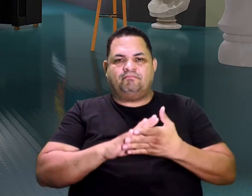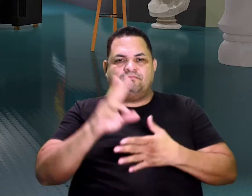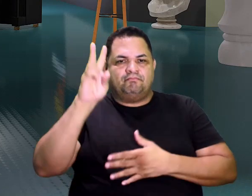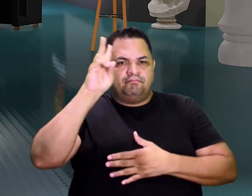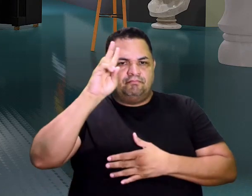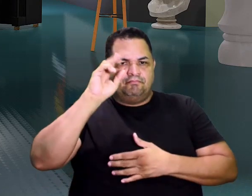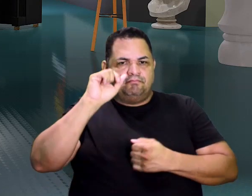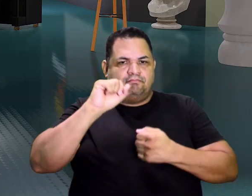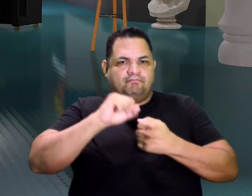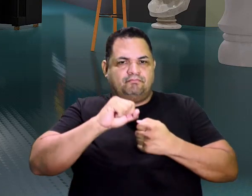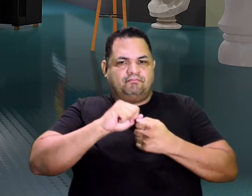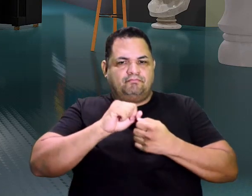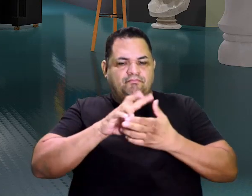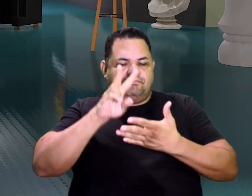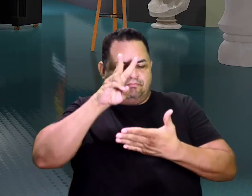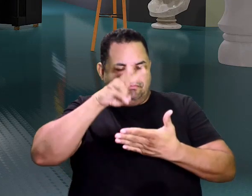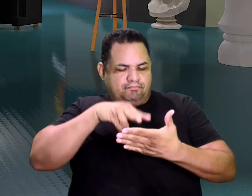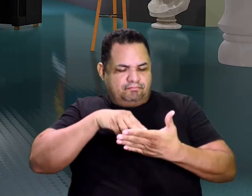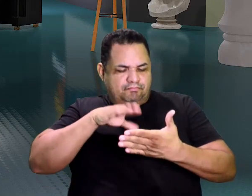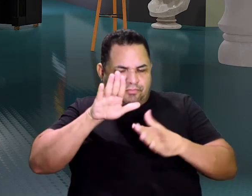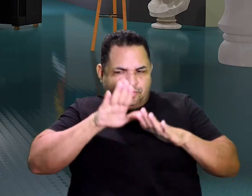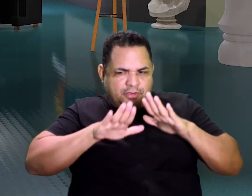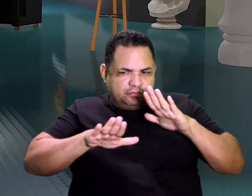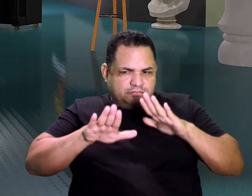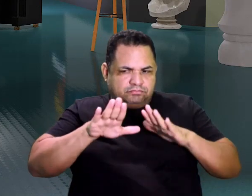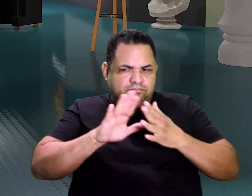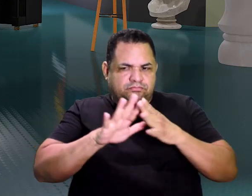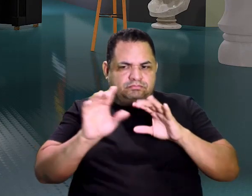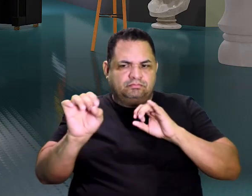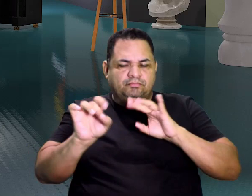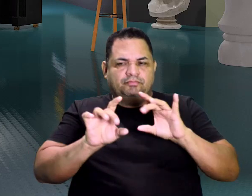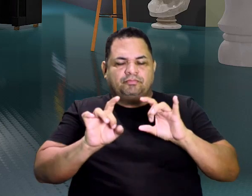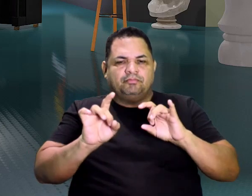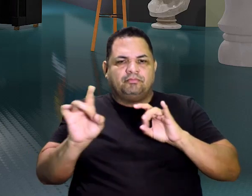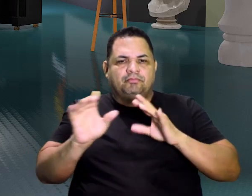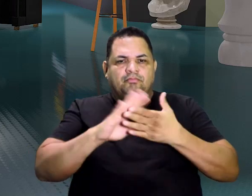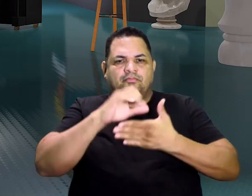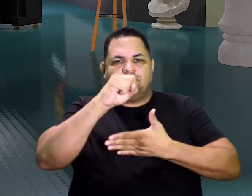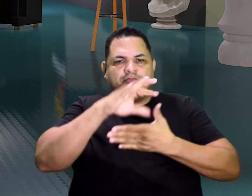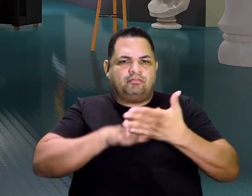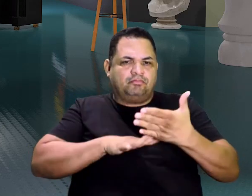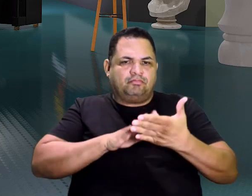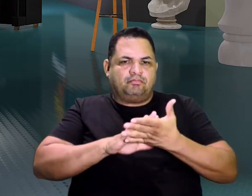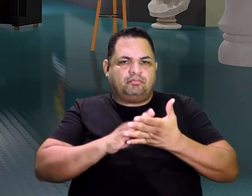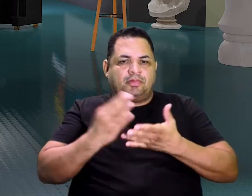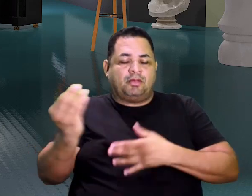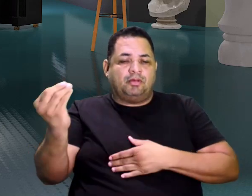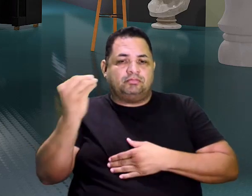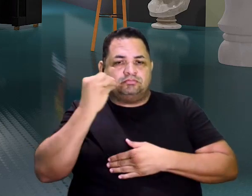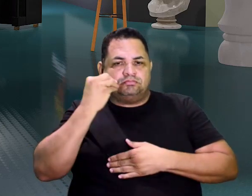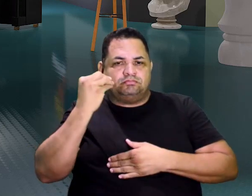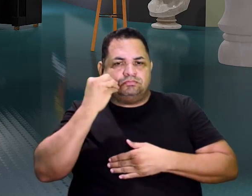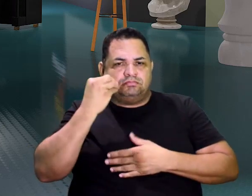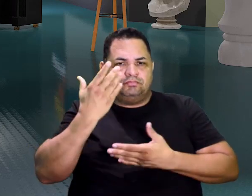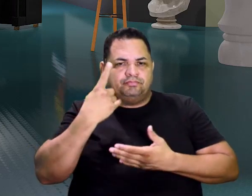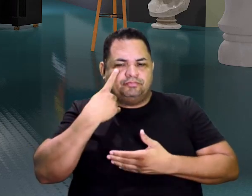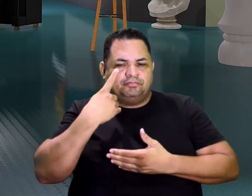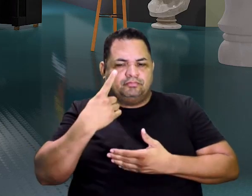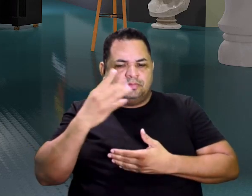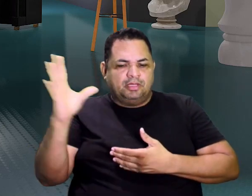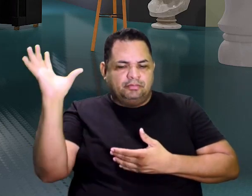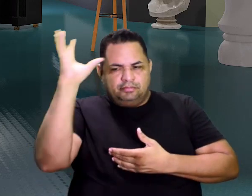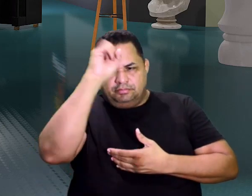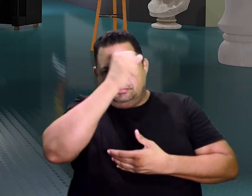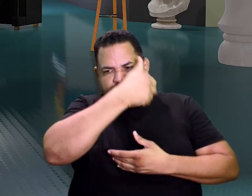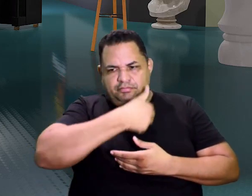você tem que fazer uma leitura cuidadosa de cada questão, lembrando também que é uma oportunidade para você